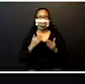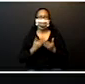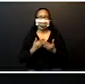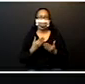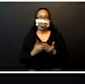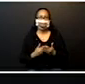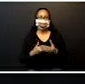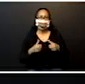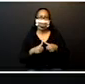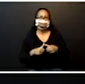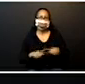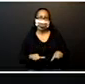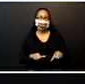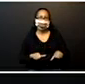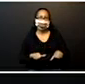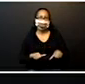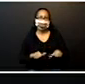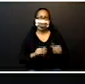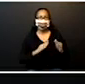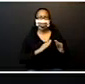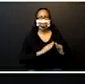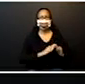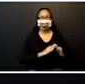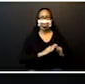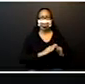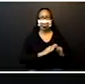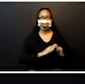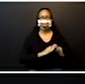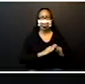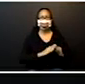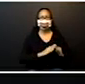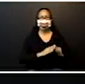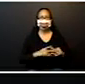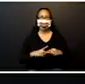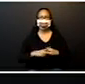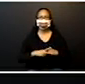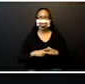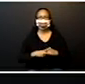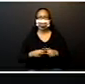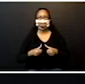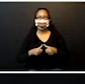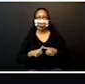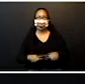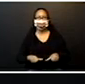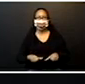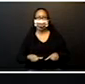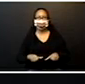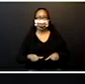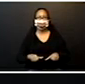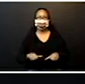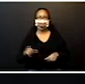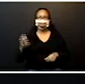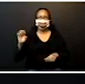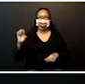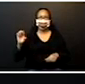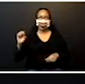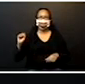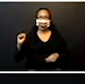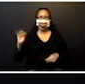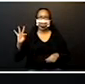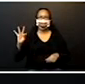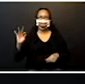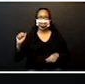a pandemia, né? A escola está mais do que nunca em casa. Então, estado está,